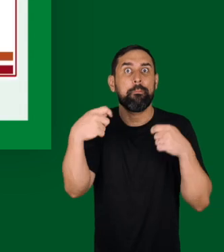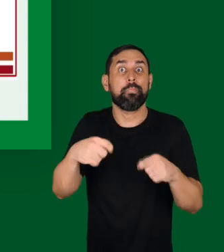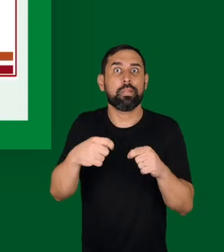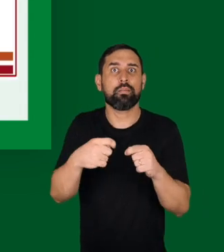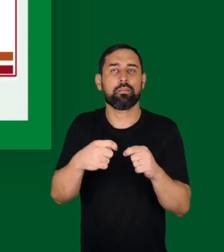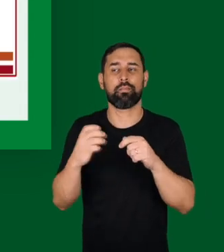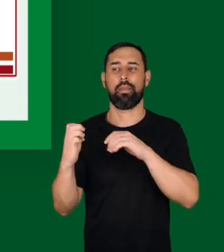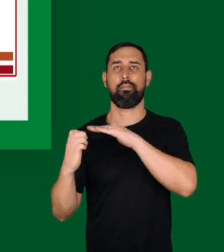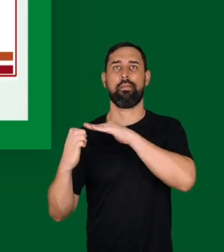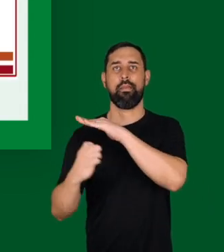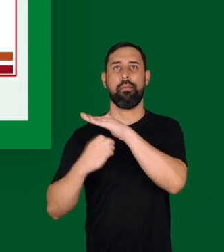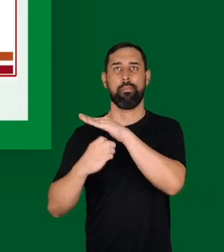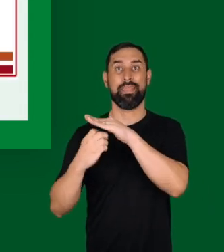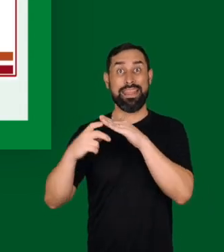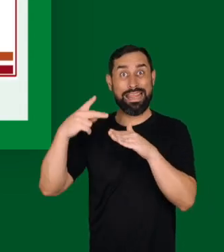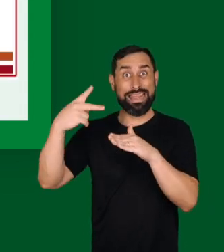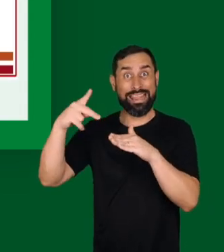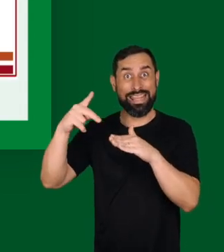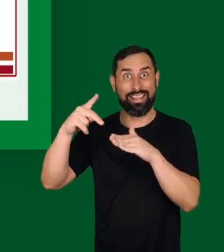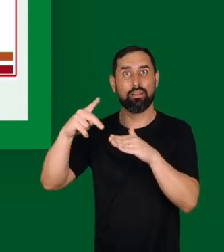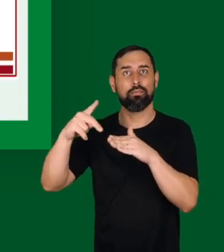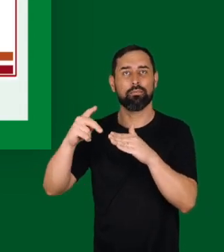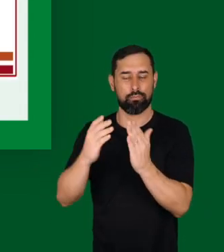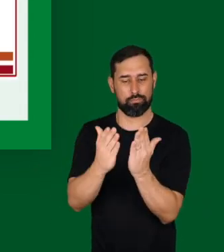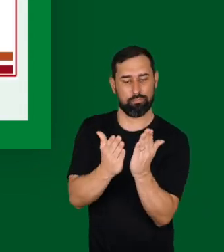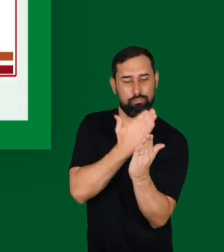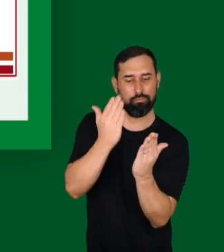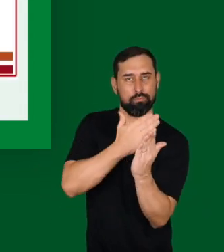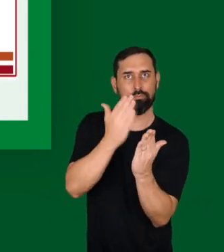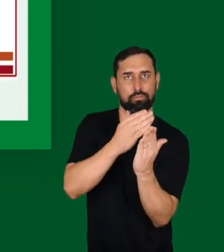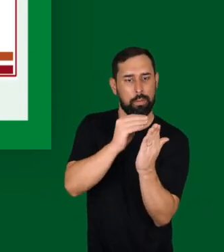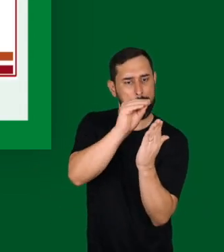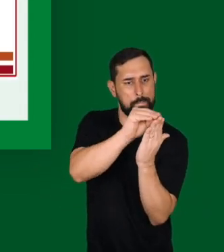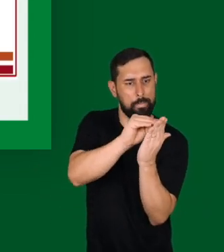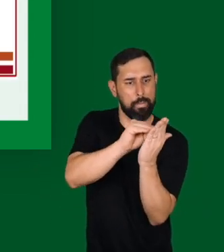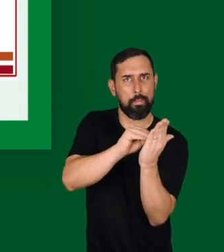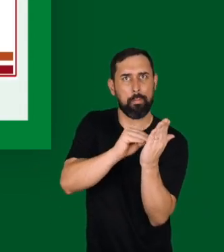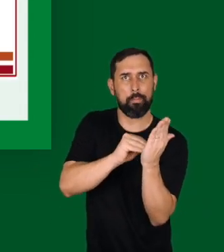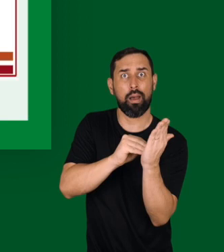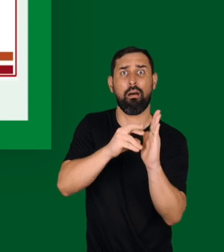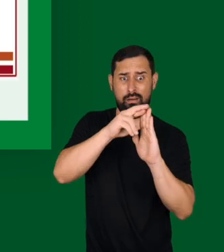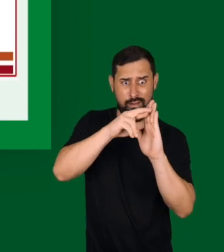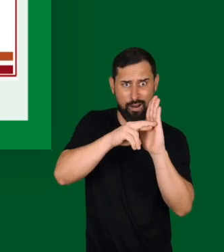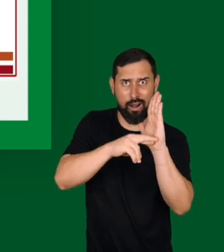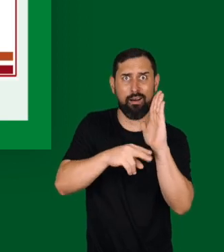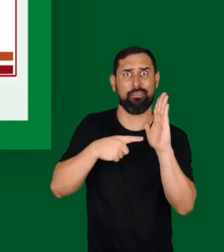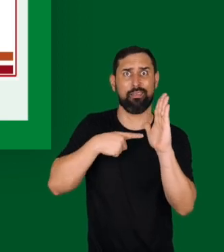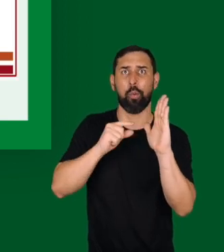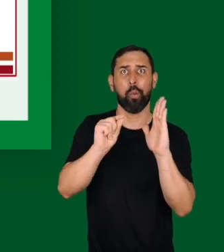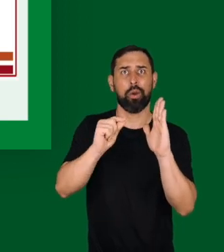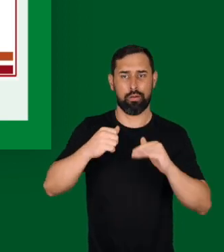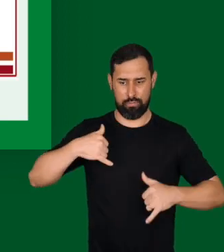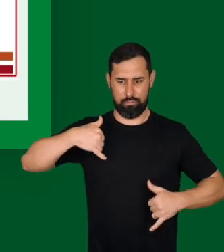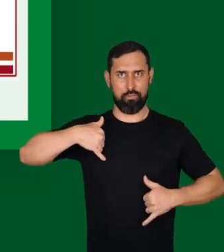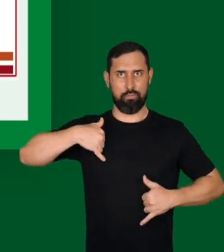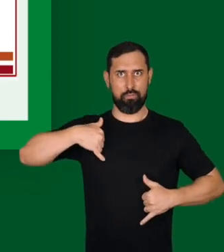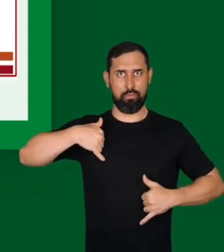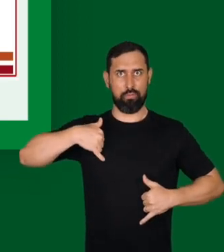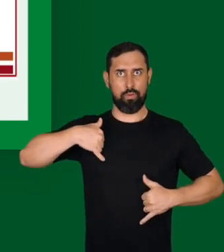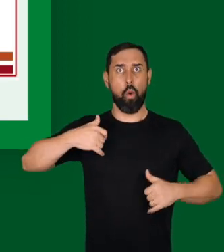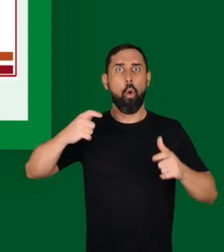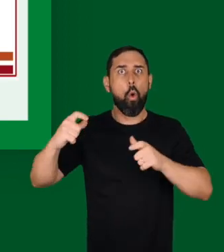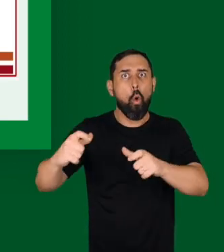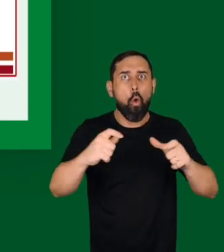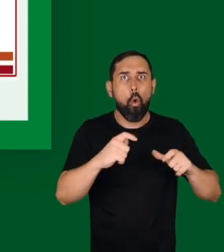as recomendações do fabricante. Então, o fabricante geralmente ele coloca tanto a posição que vai ser colocado, a